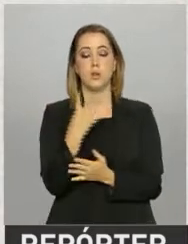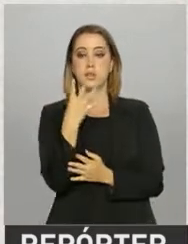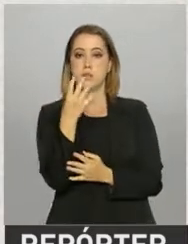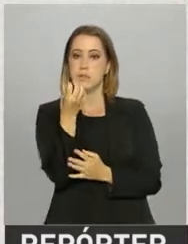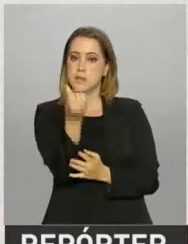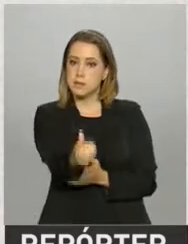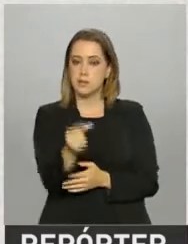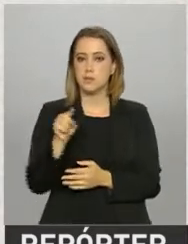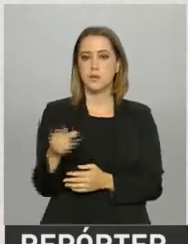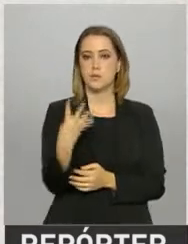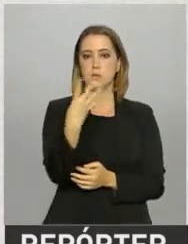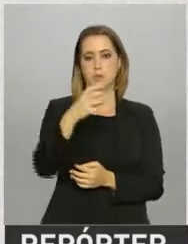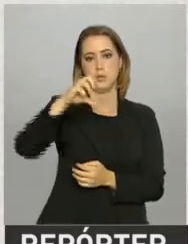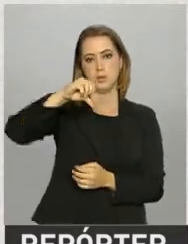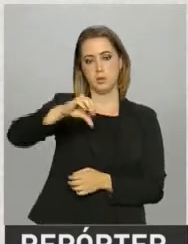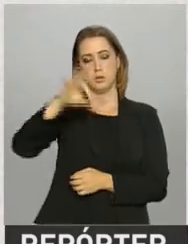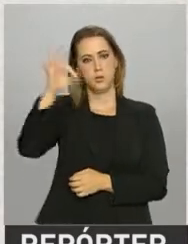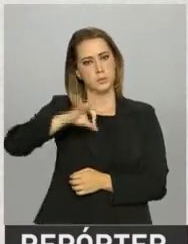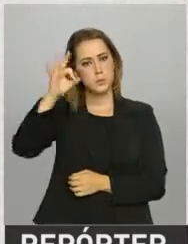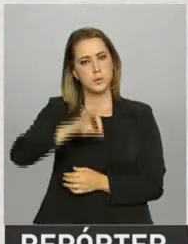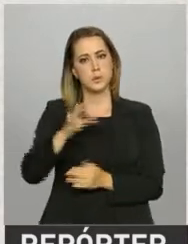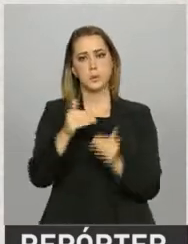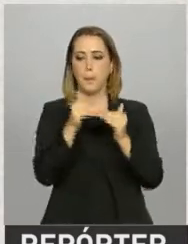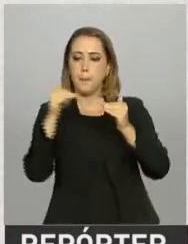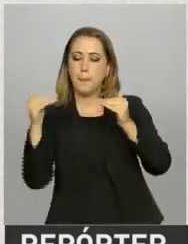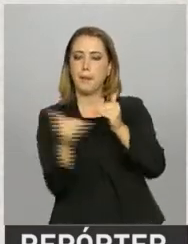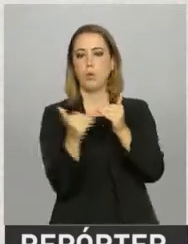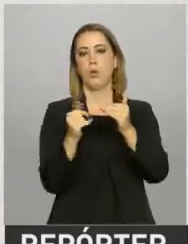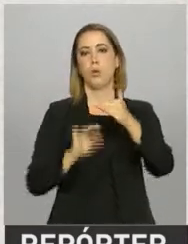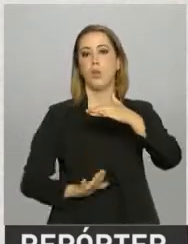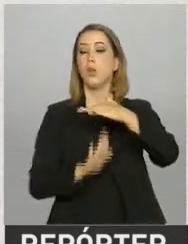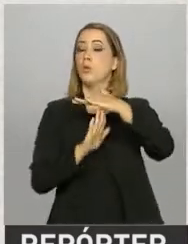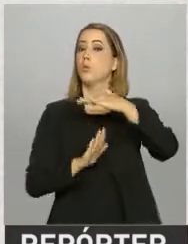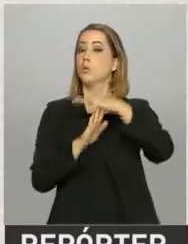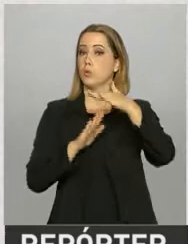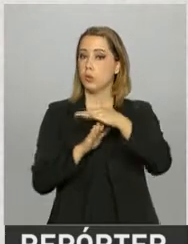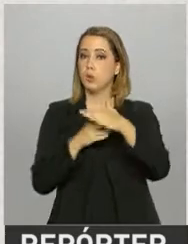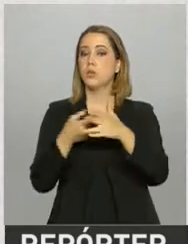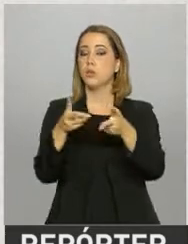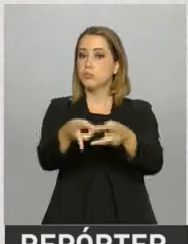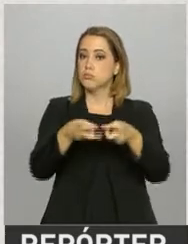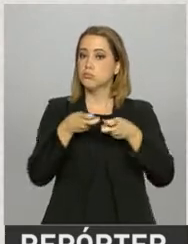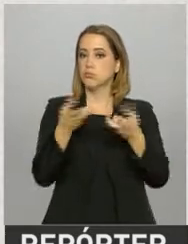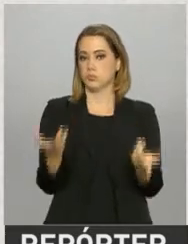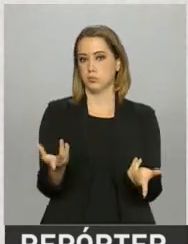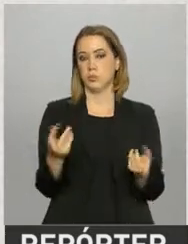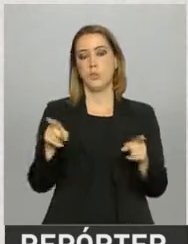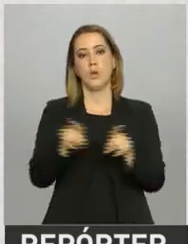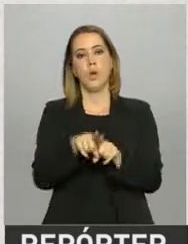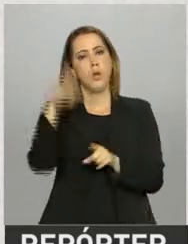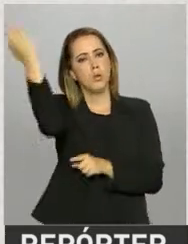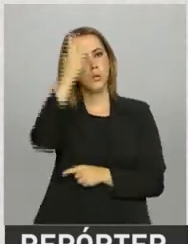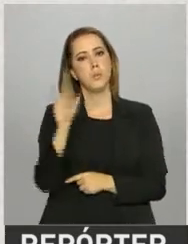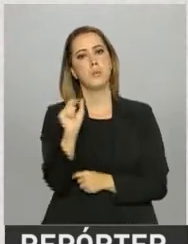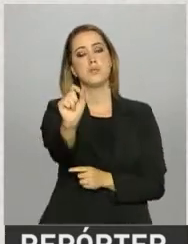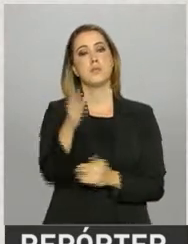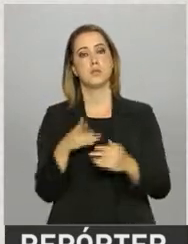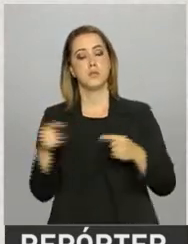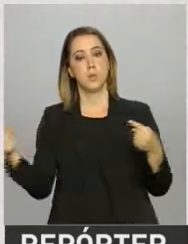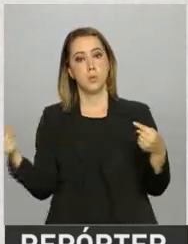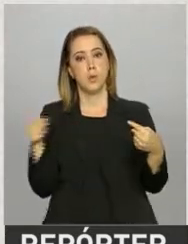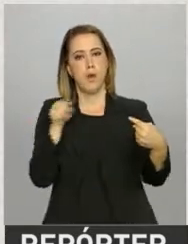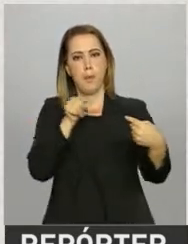6,49%, número abaixo do teto de 6,5% fixado para o período. Pelo sistema brasileiro, a meta da inflação